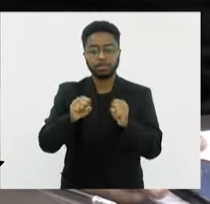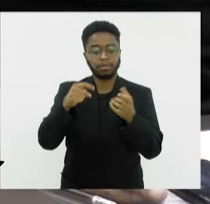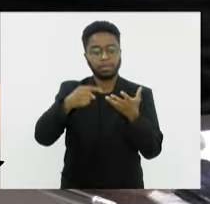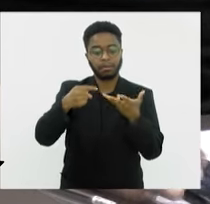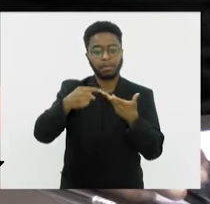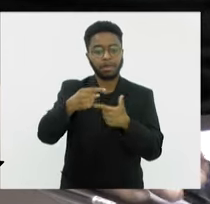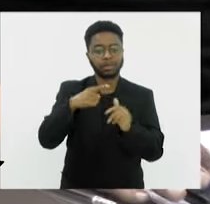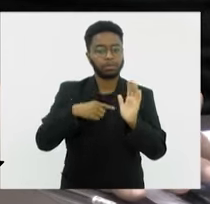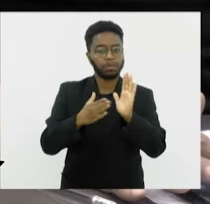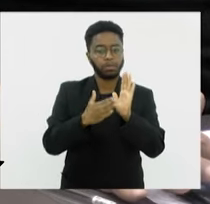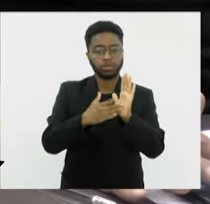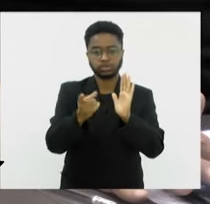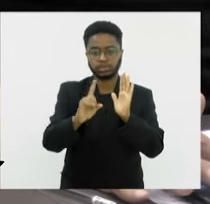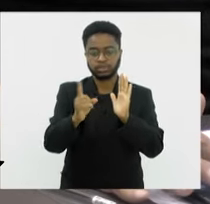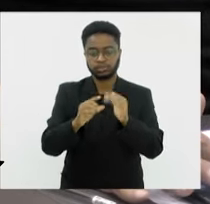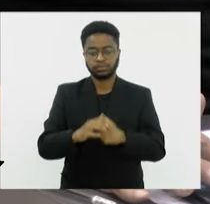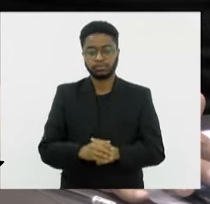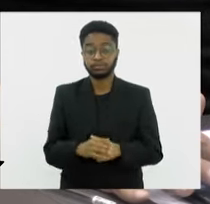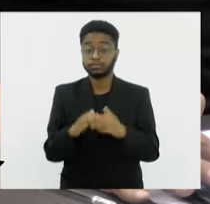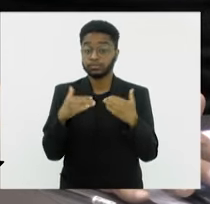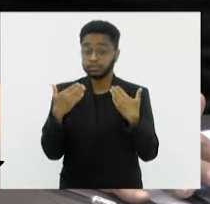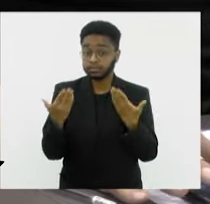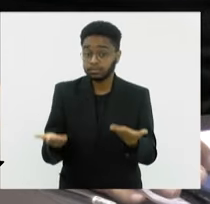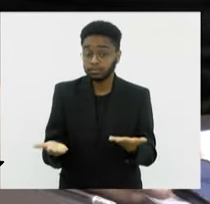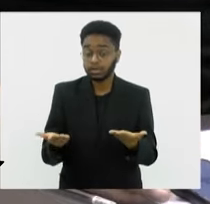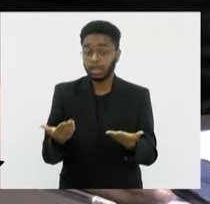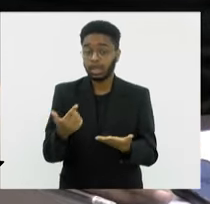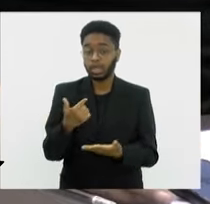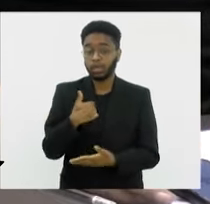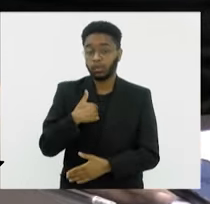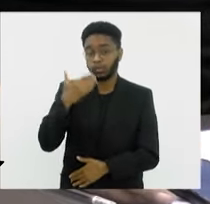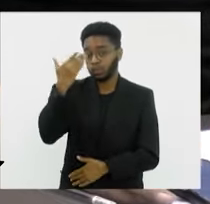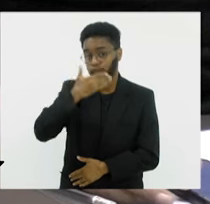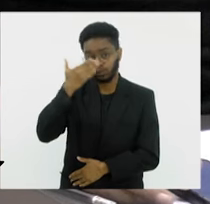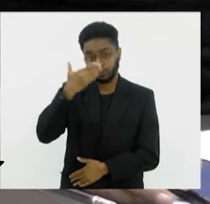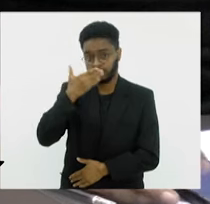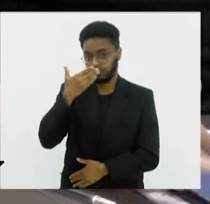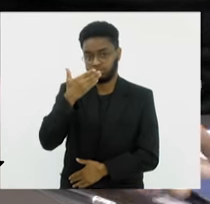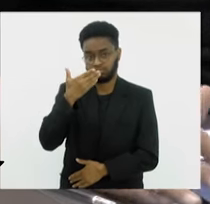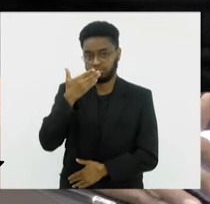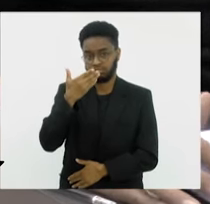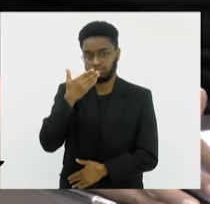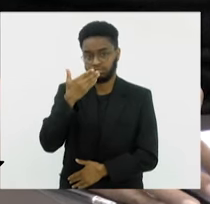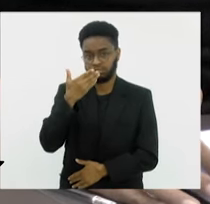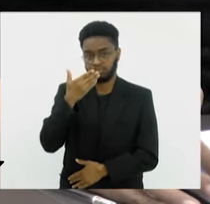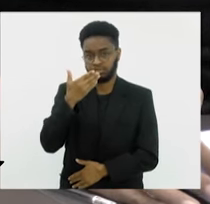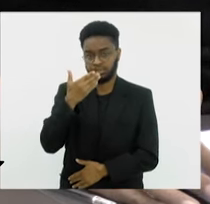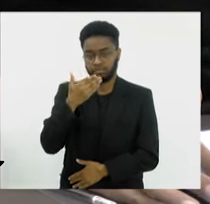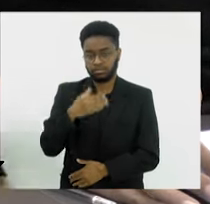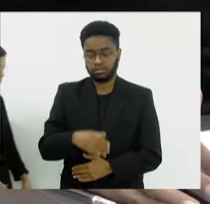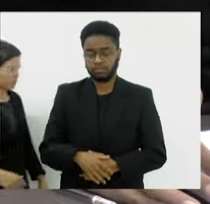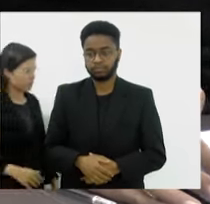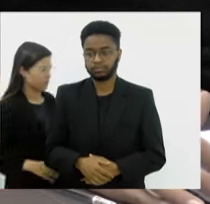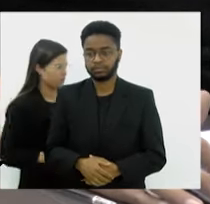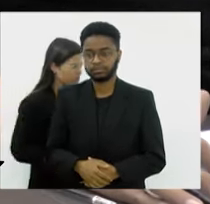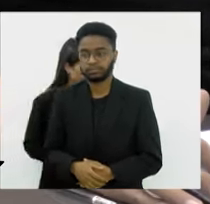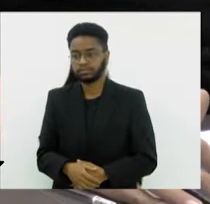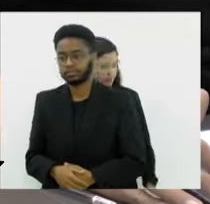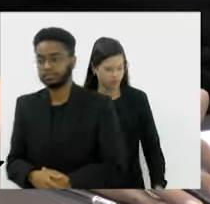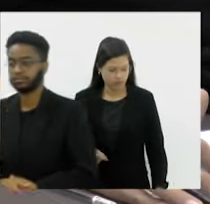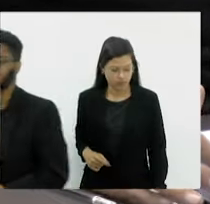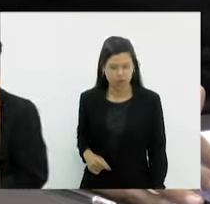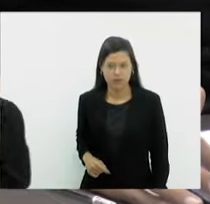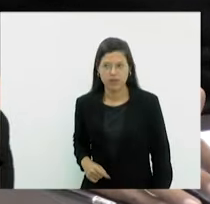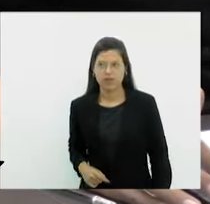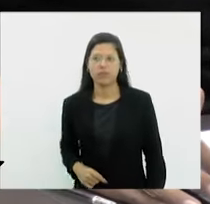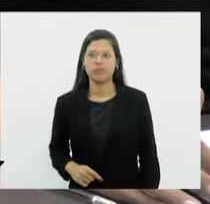propõe. Então, eu não vi, deputado Amorim, tirando o confesso,